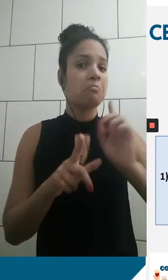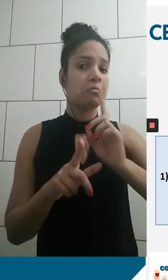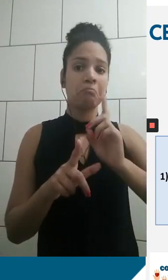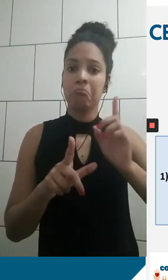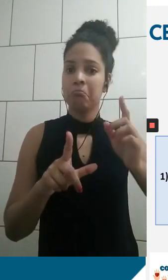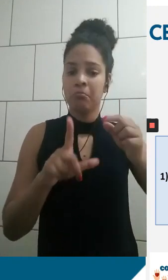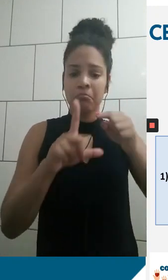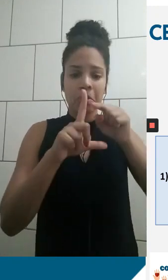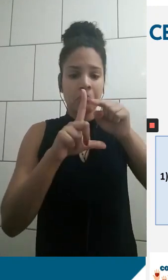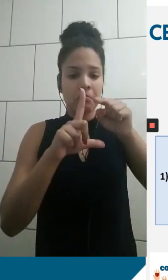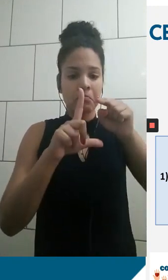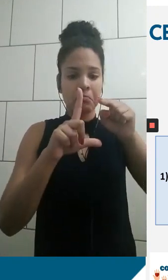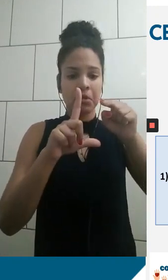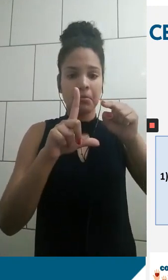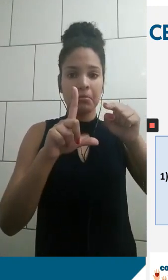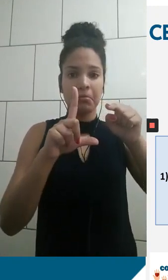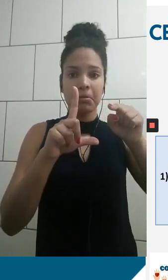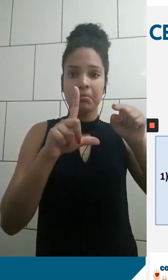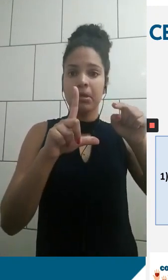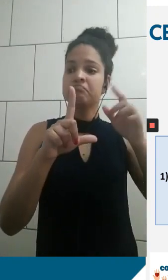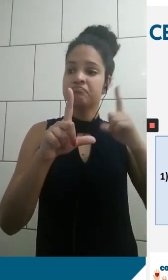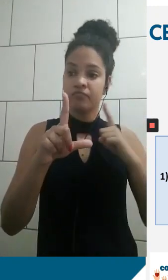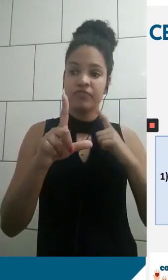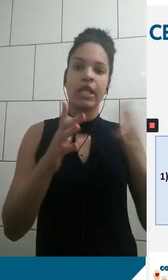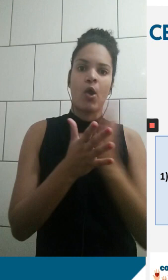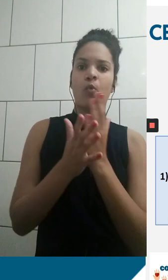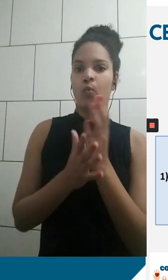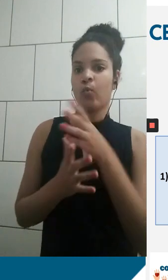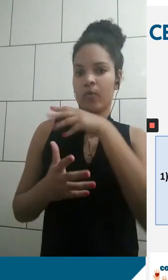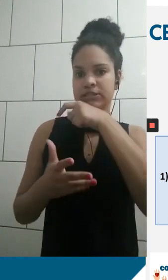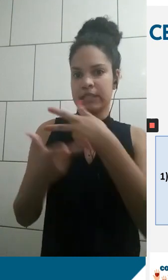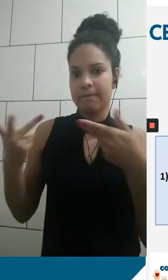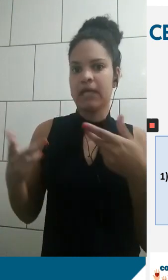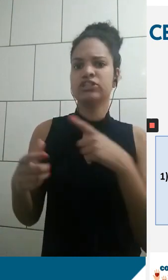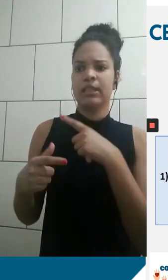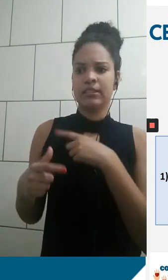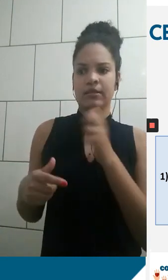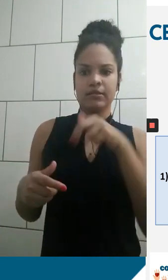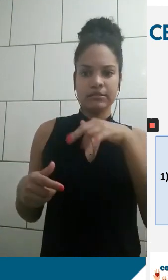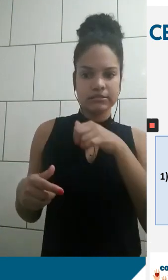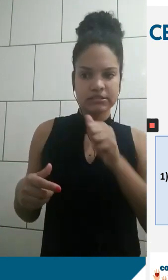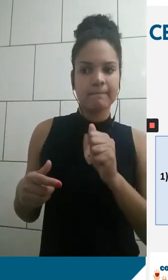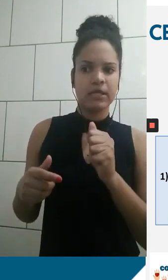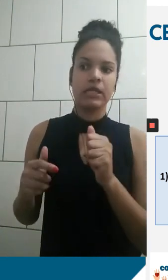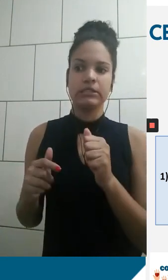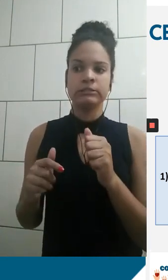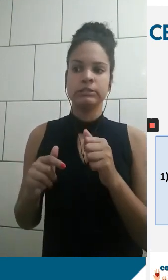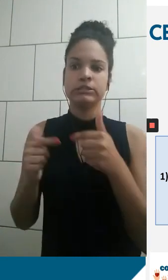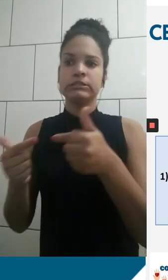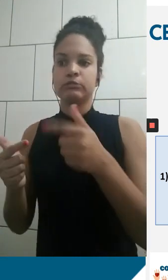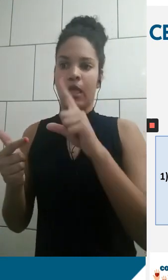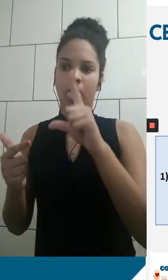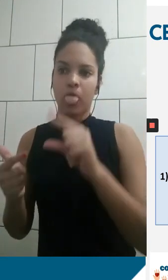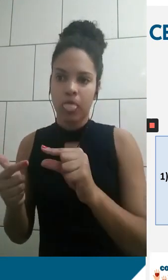algumas espécies que vão responder de uma maneira a um determinado inibidor e outras espécies de animais